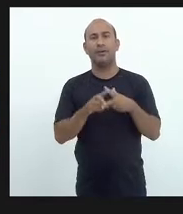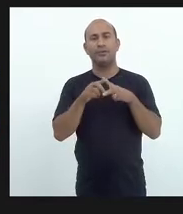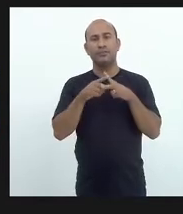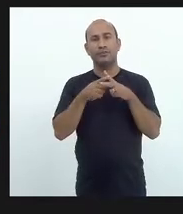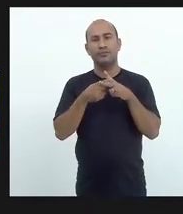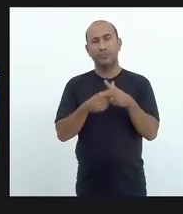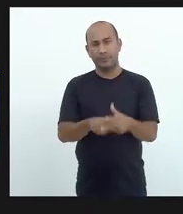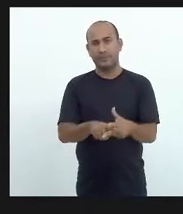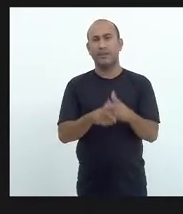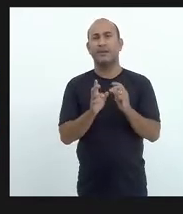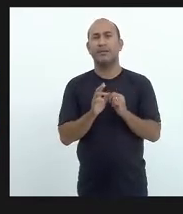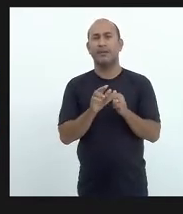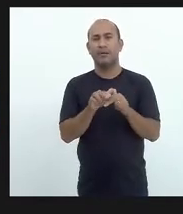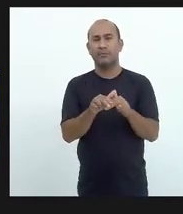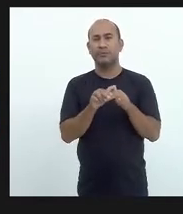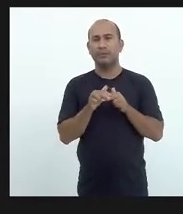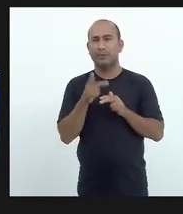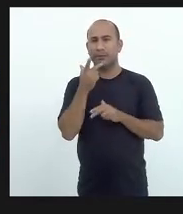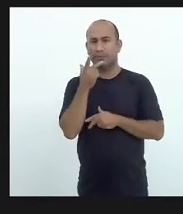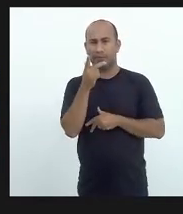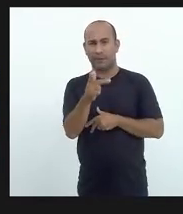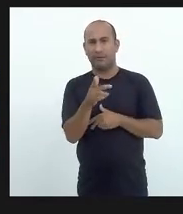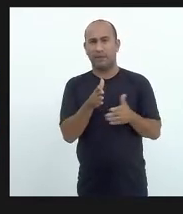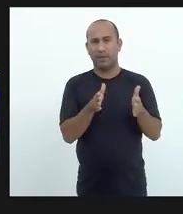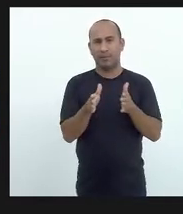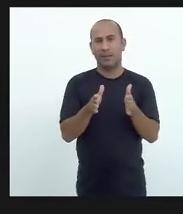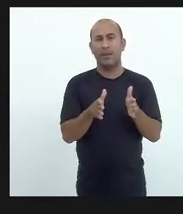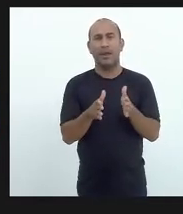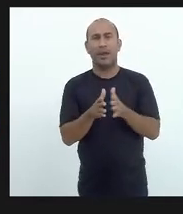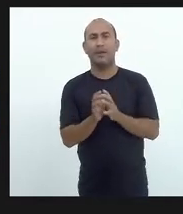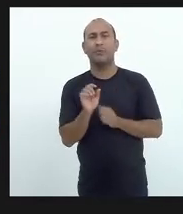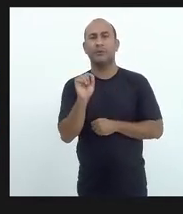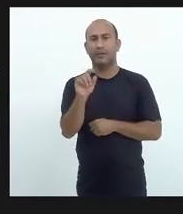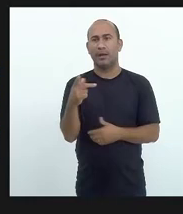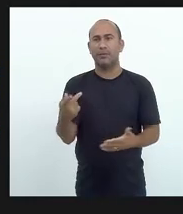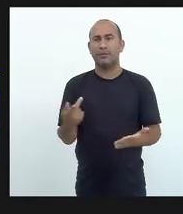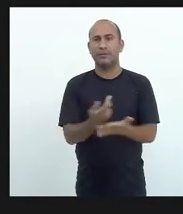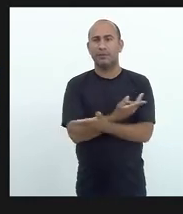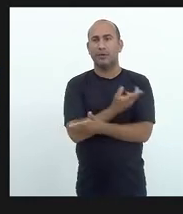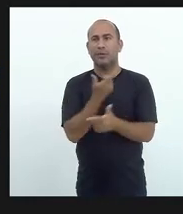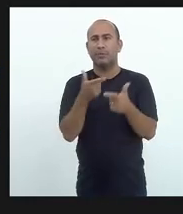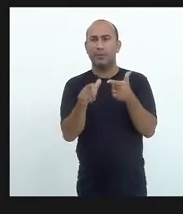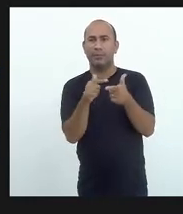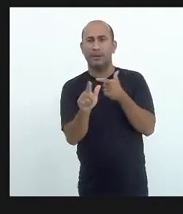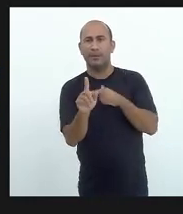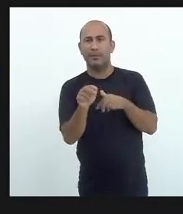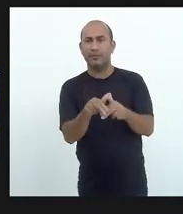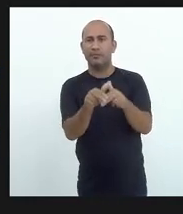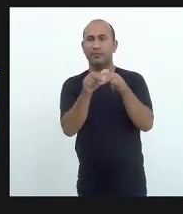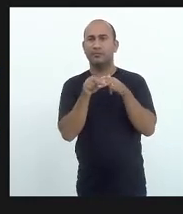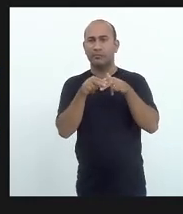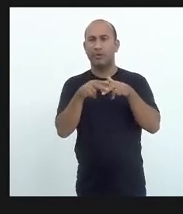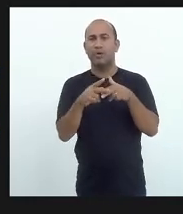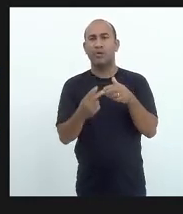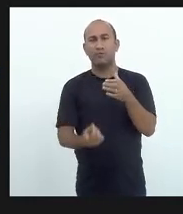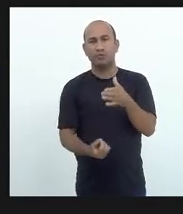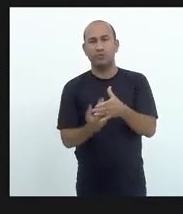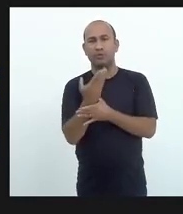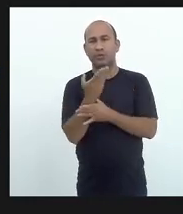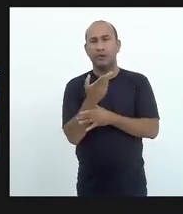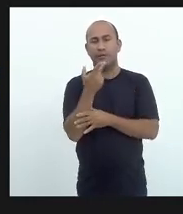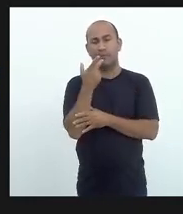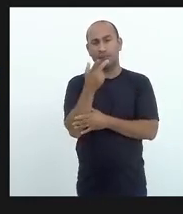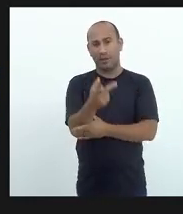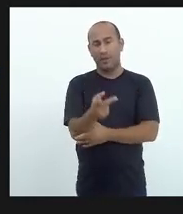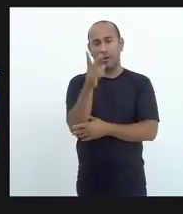não estava no mandato no momento em que essa aberração desse prêmio foi criada através de um projeto de resolução.